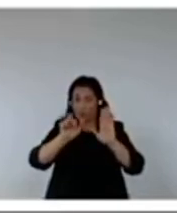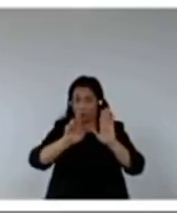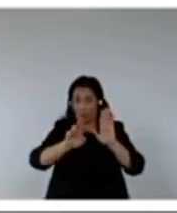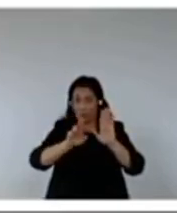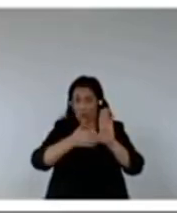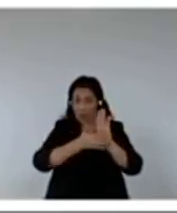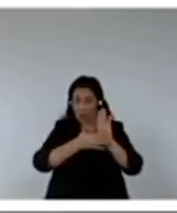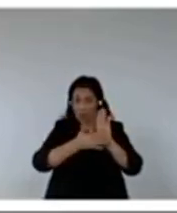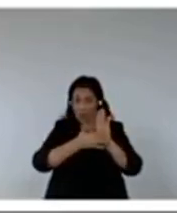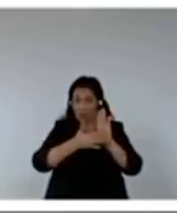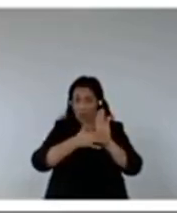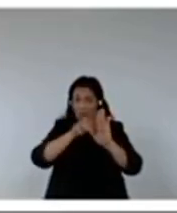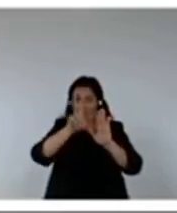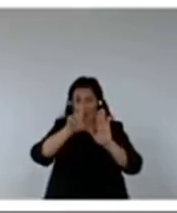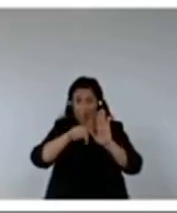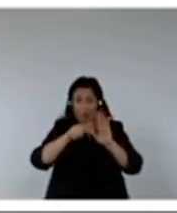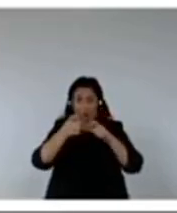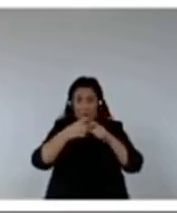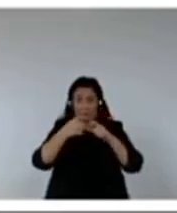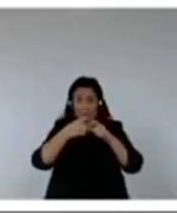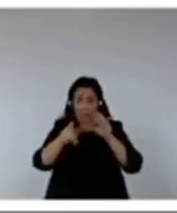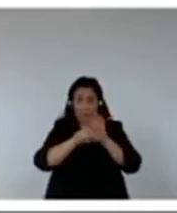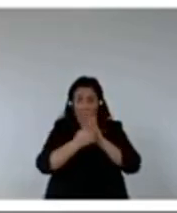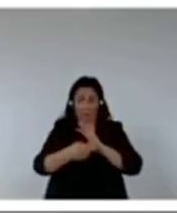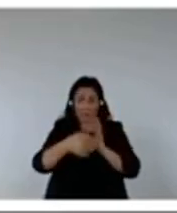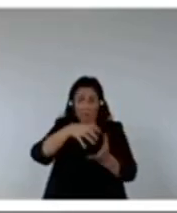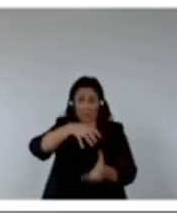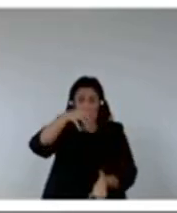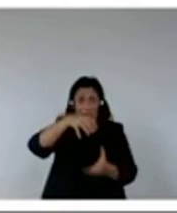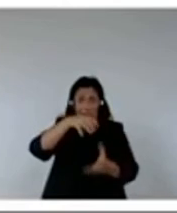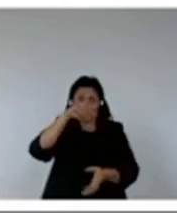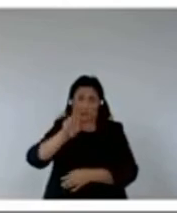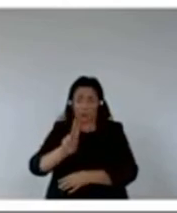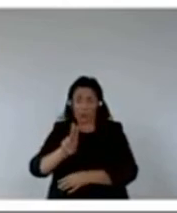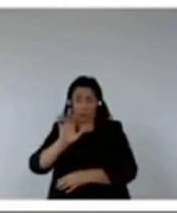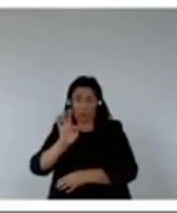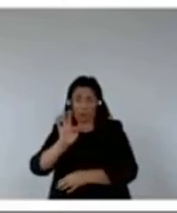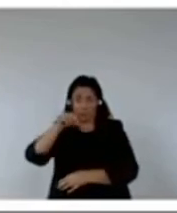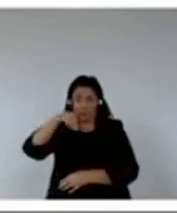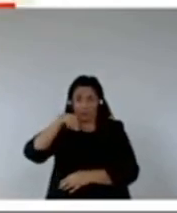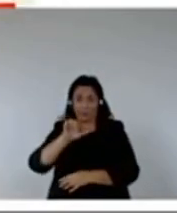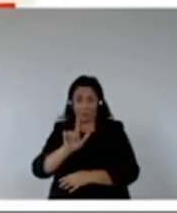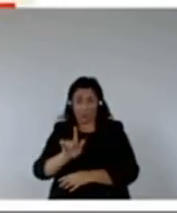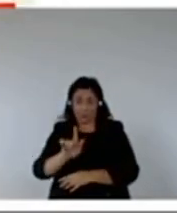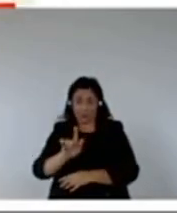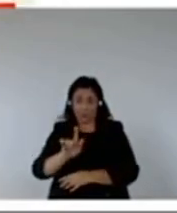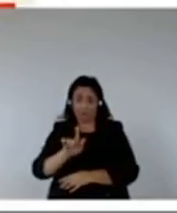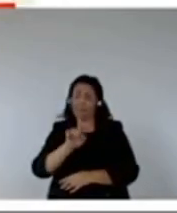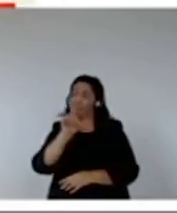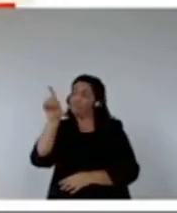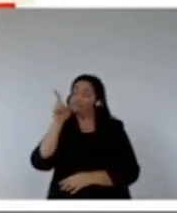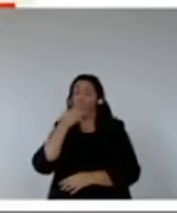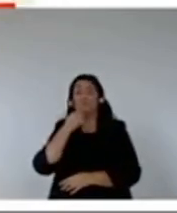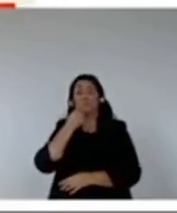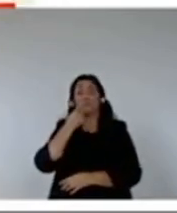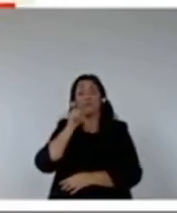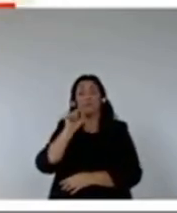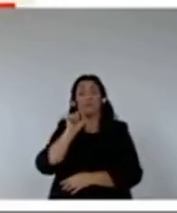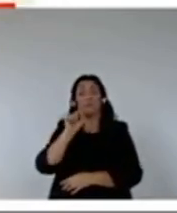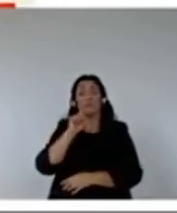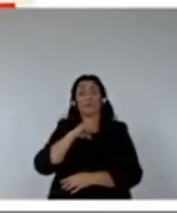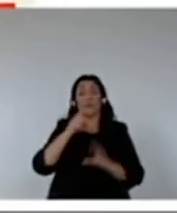um geriatra extremamente importante no país, na UFMG, e que ele coloca o seguinte: olha, nós temos uma